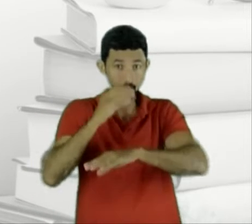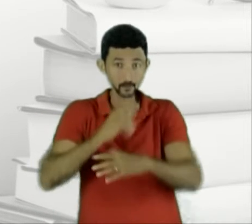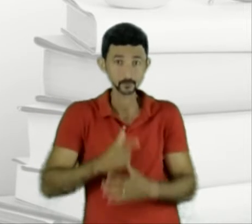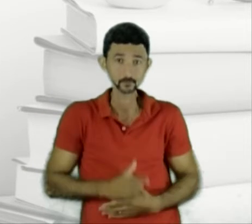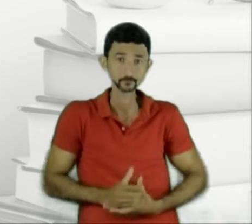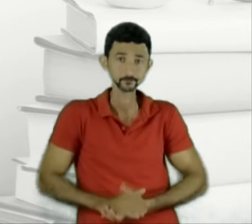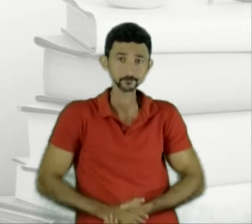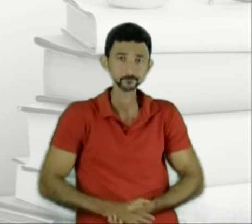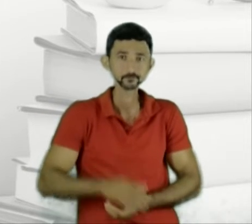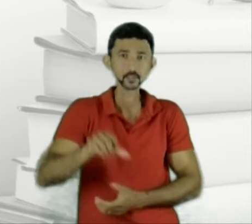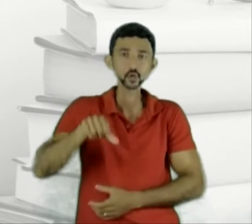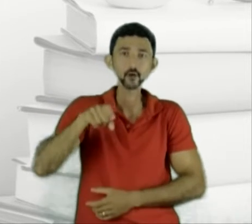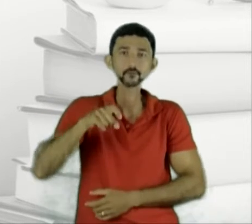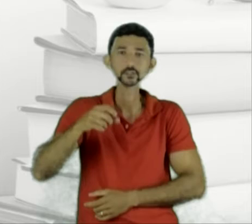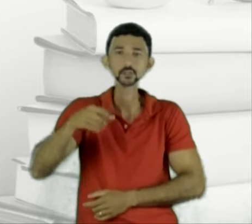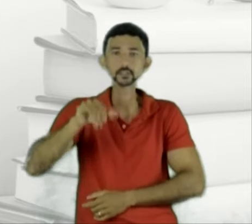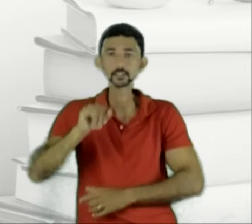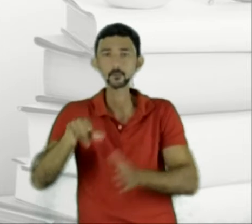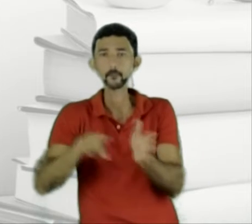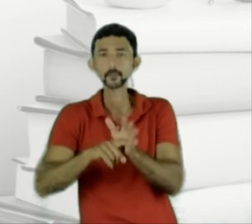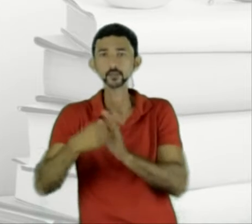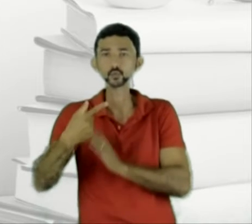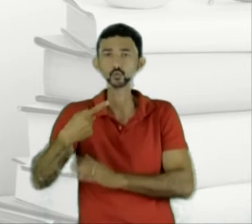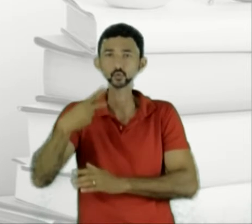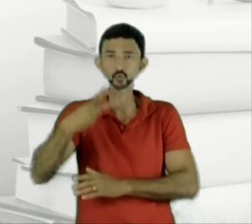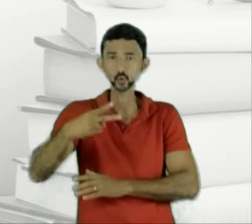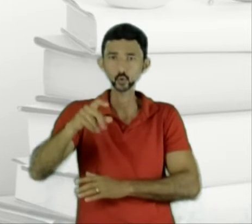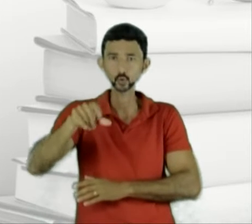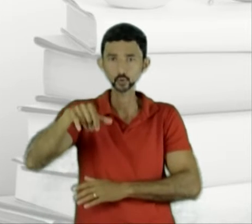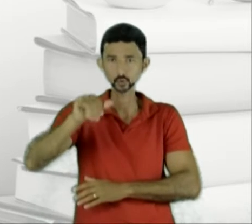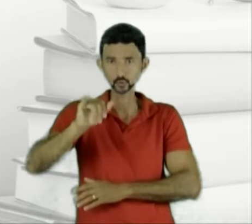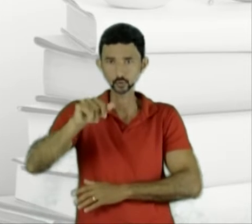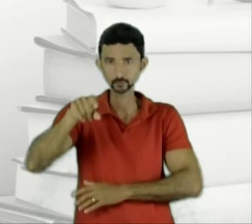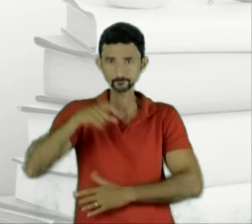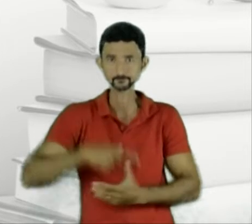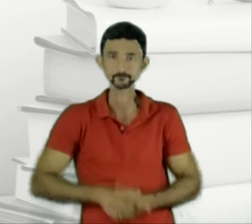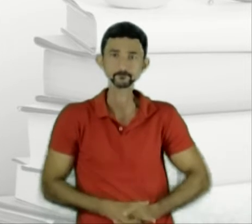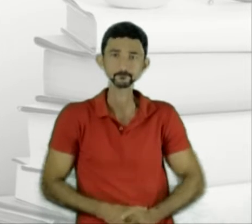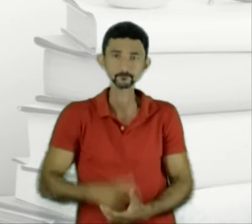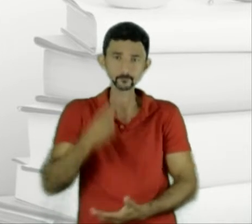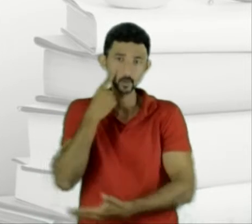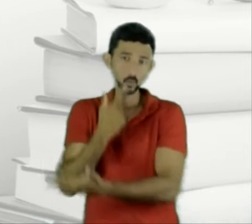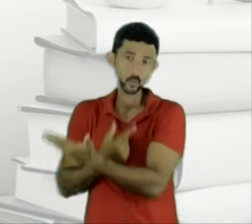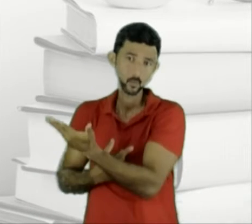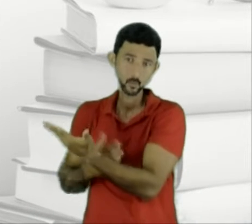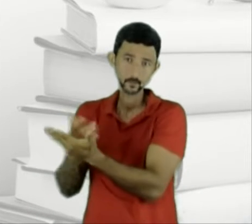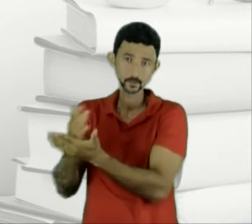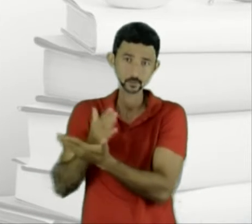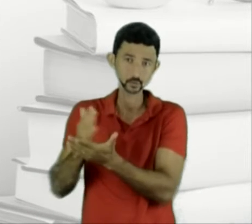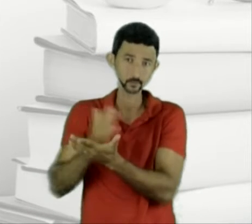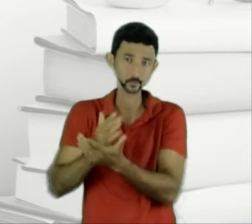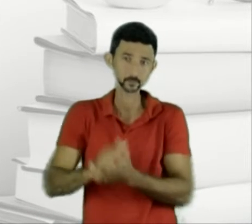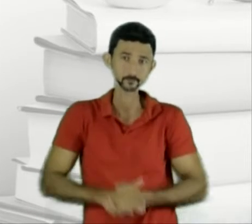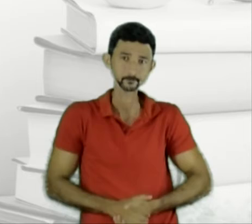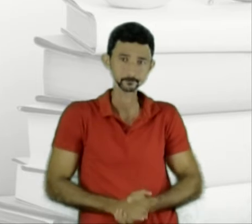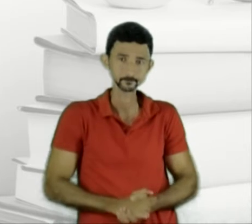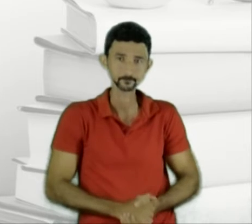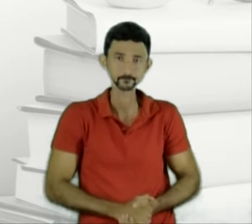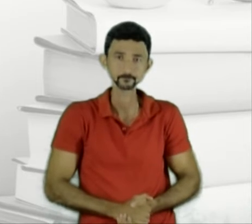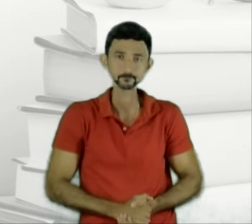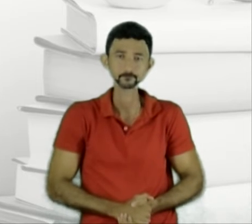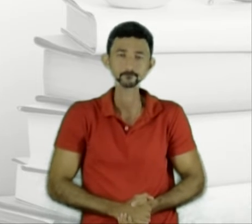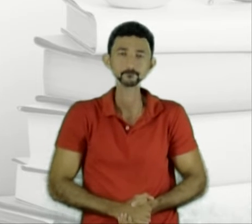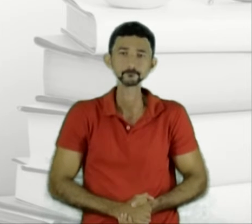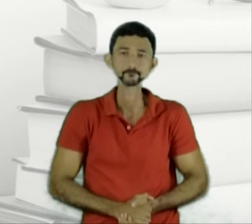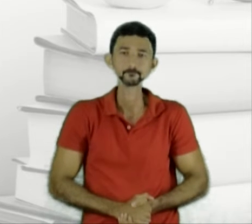rápido. 9xy menos 2xy. Aplicando a propriedade distributiva, que deu origem